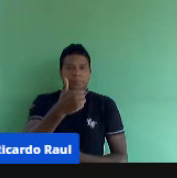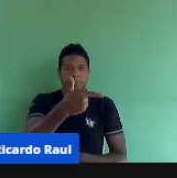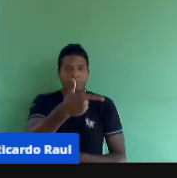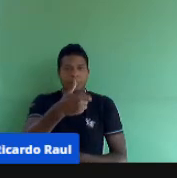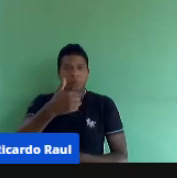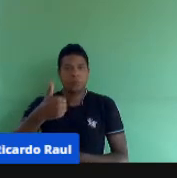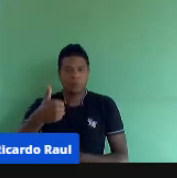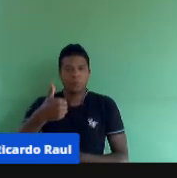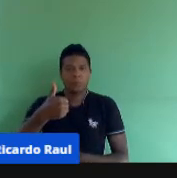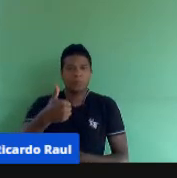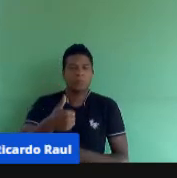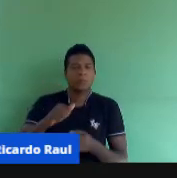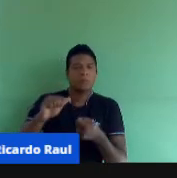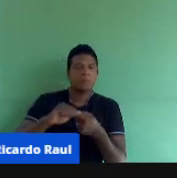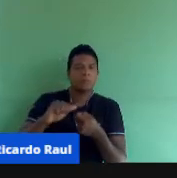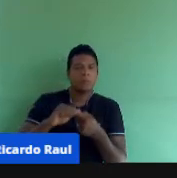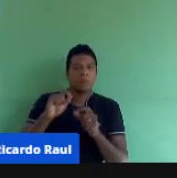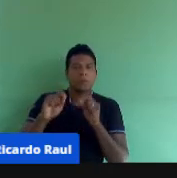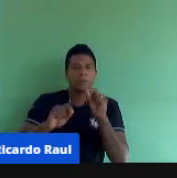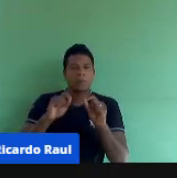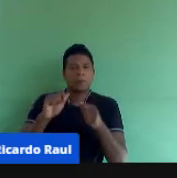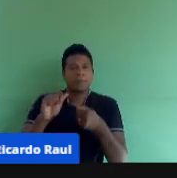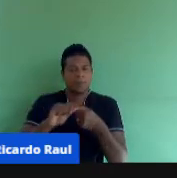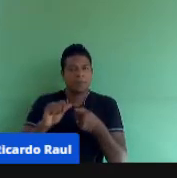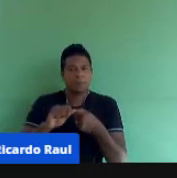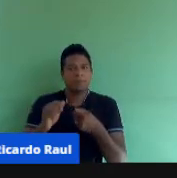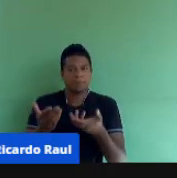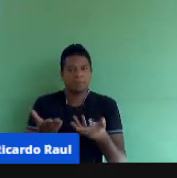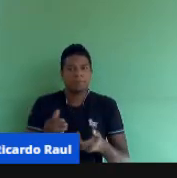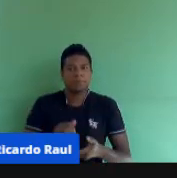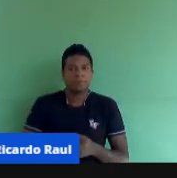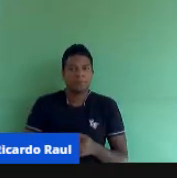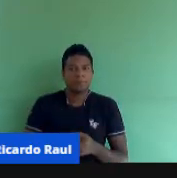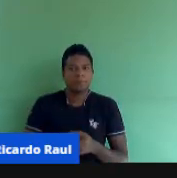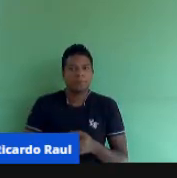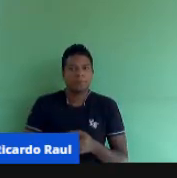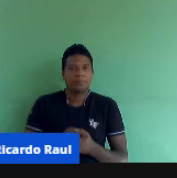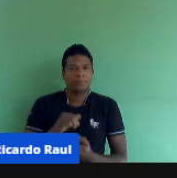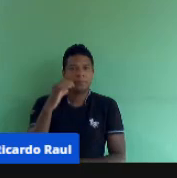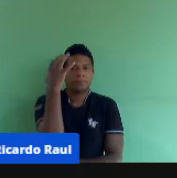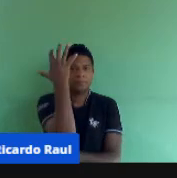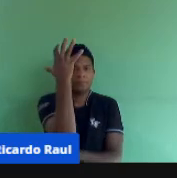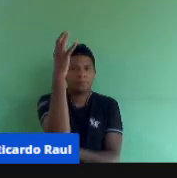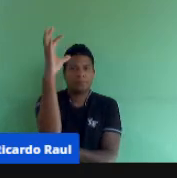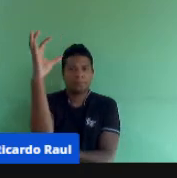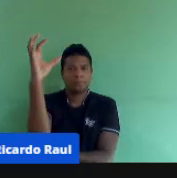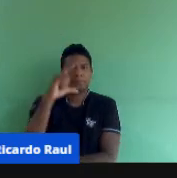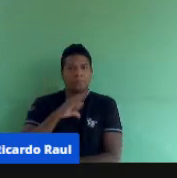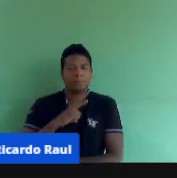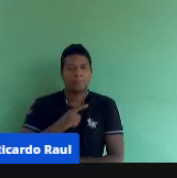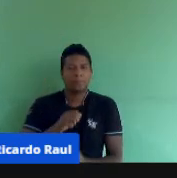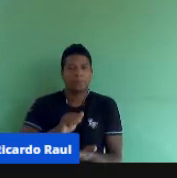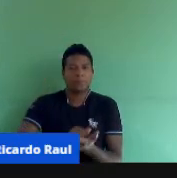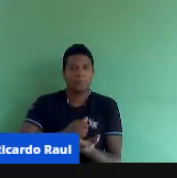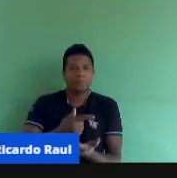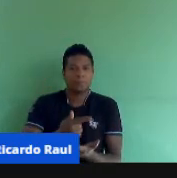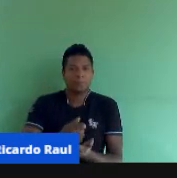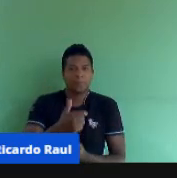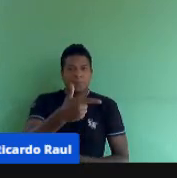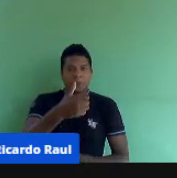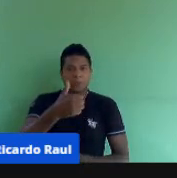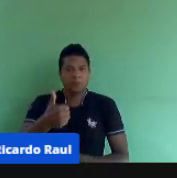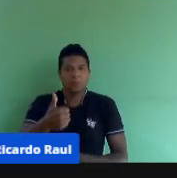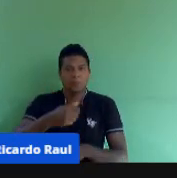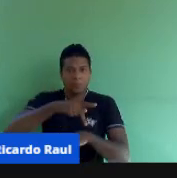as ações, né, que você precisa fazer para olhar no seu ambiente. Então, tem a Agenda 21, que é um documento que os países